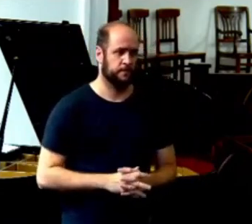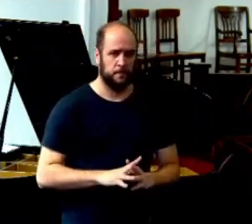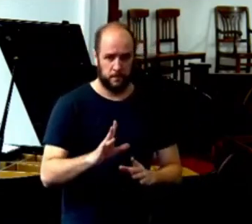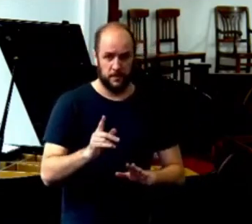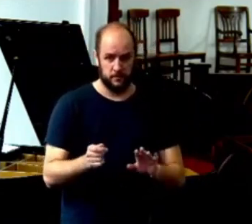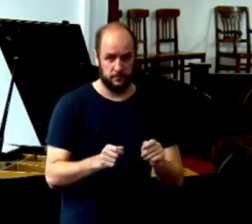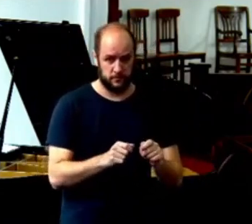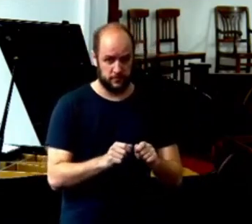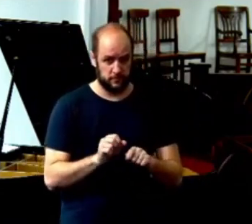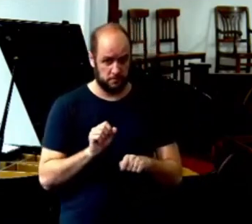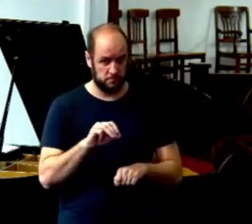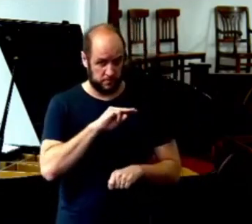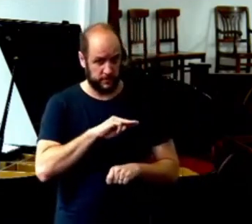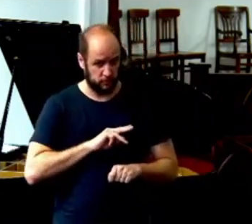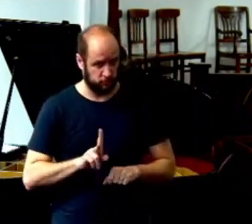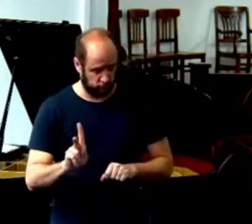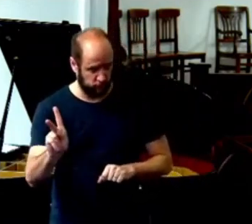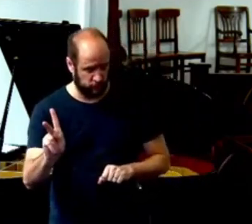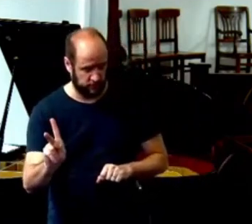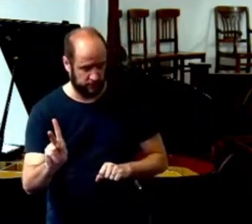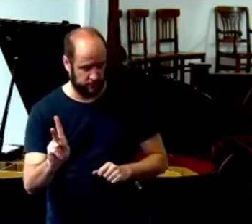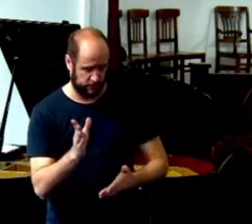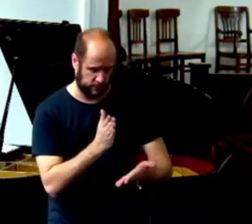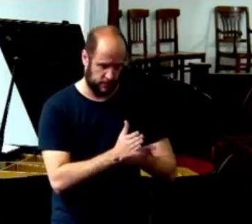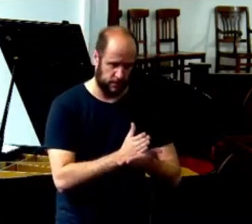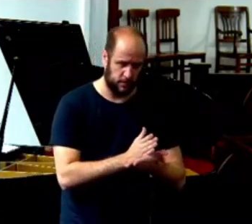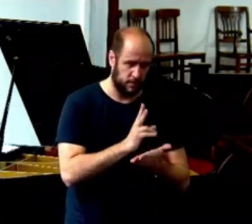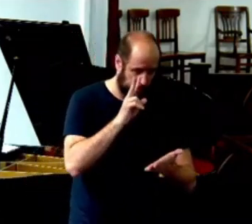Mas não tire o dedo aí de Mateus 7.